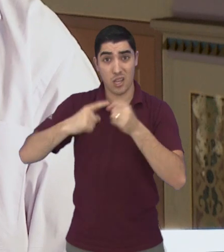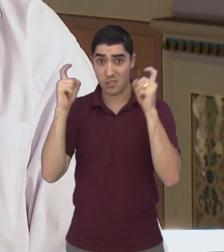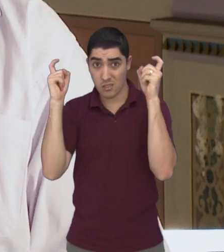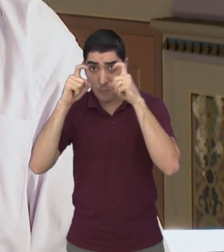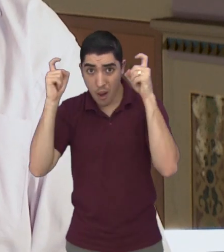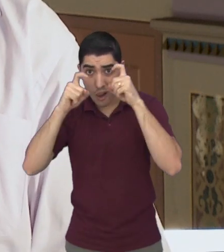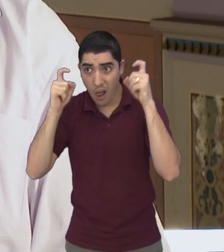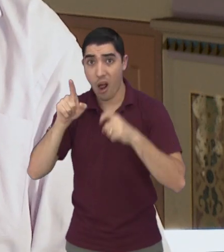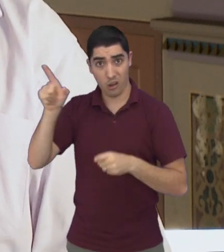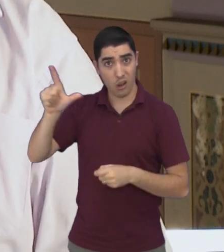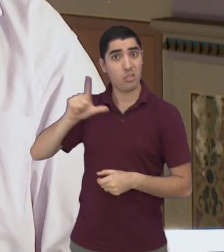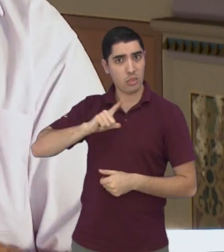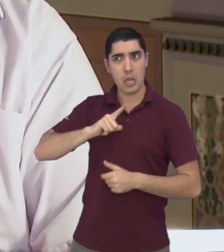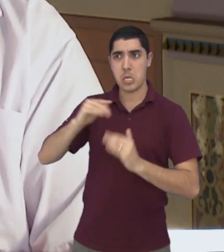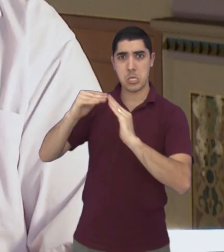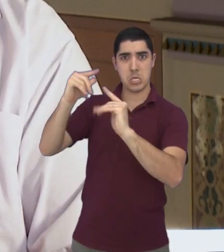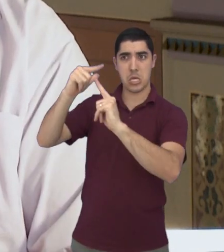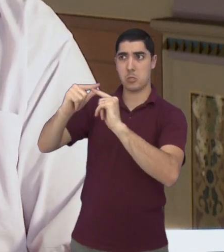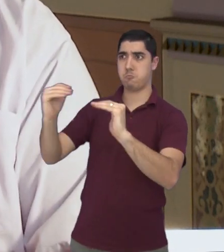escravizados,